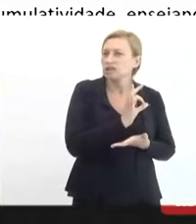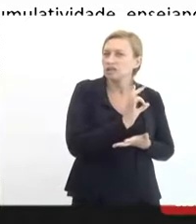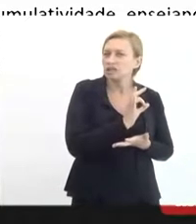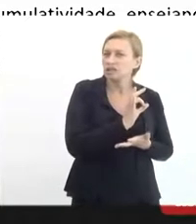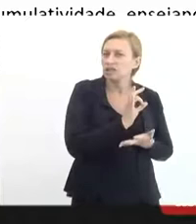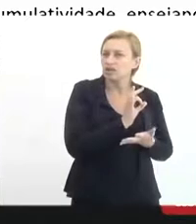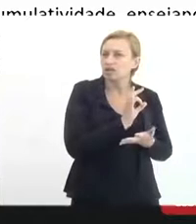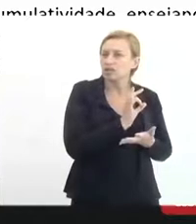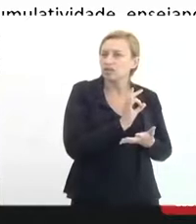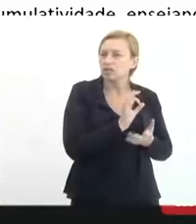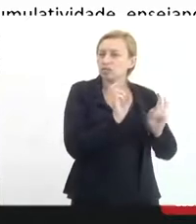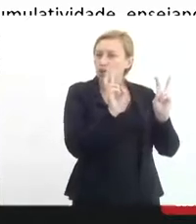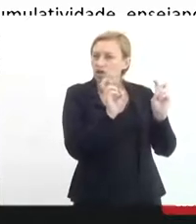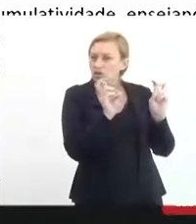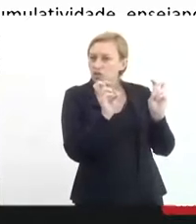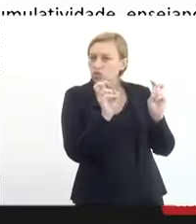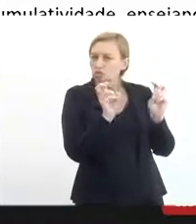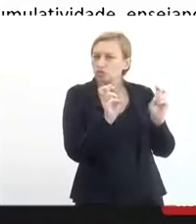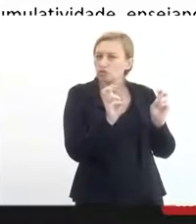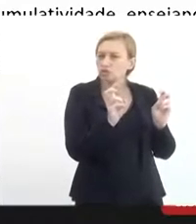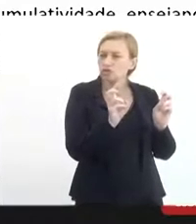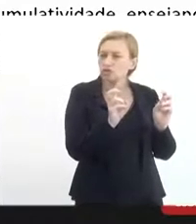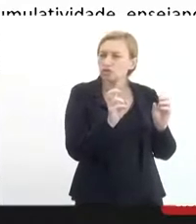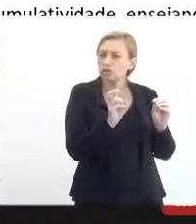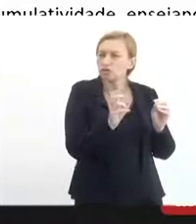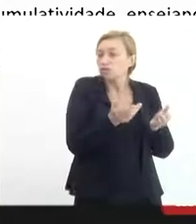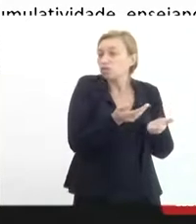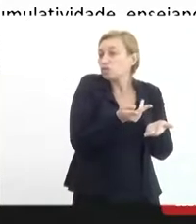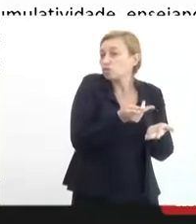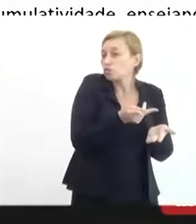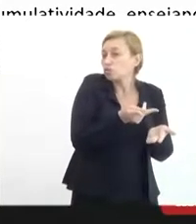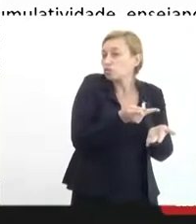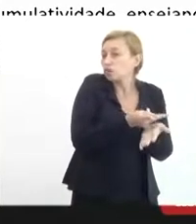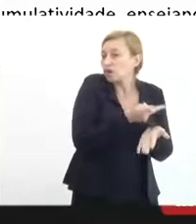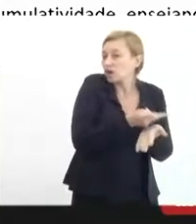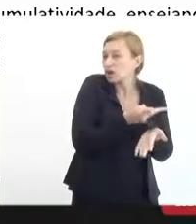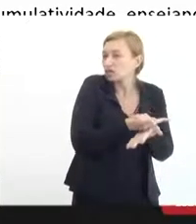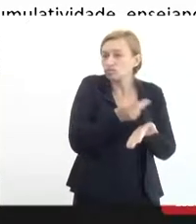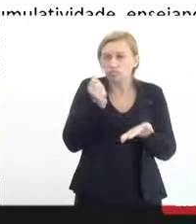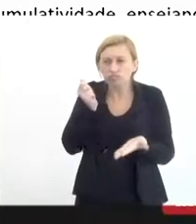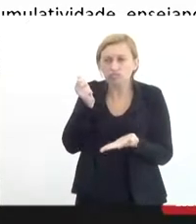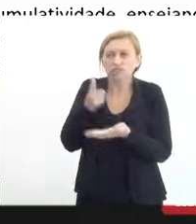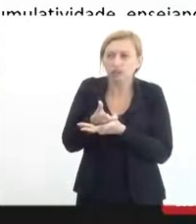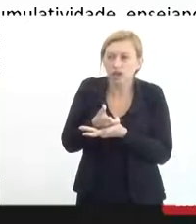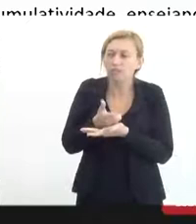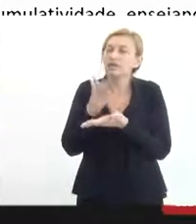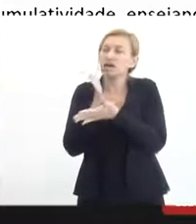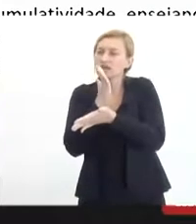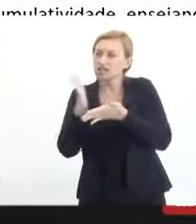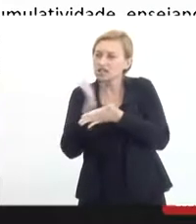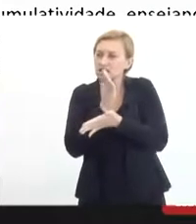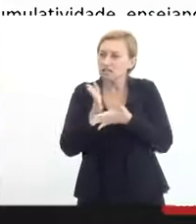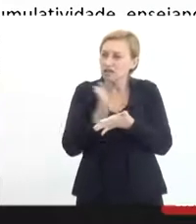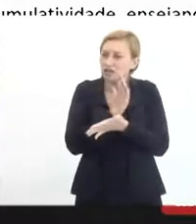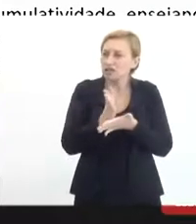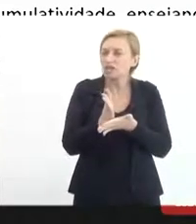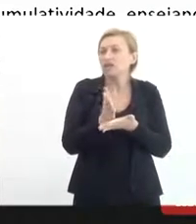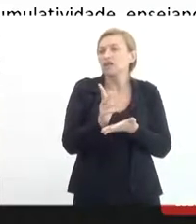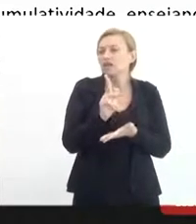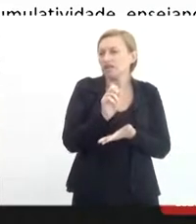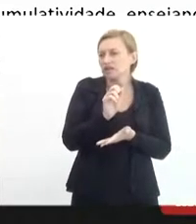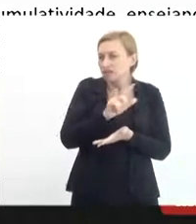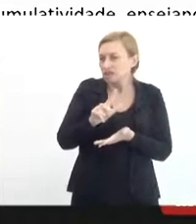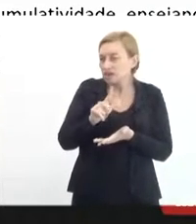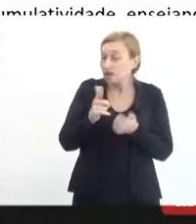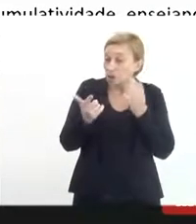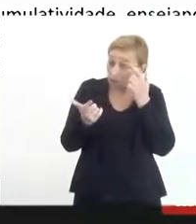ou por questões que envolvem decadência, o pagamento, muitas vezes, parcial, né, de